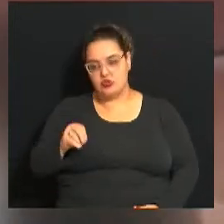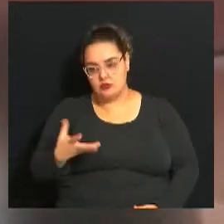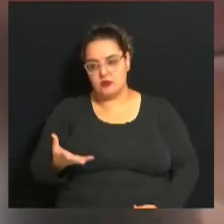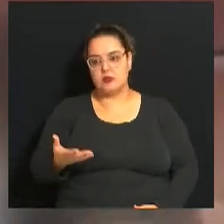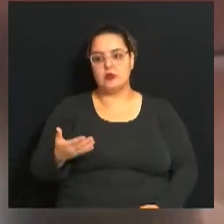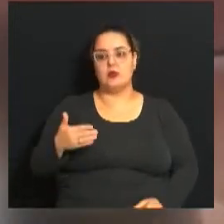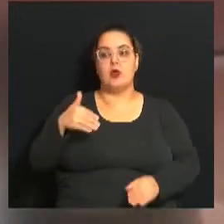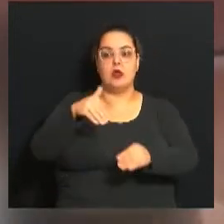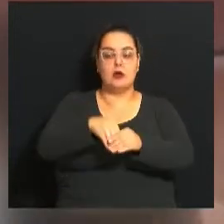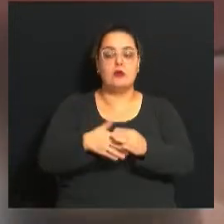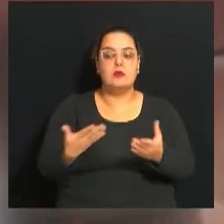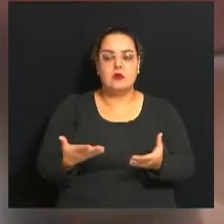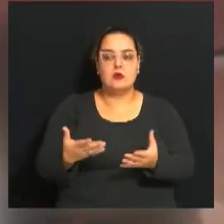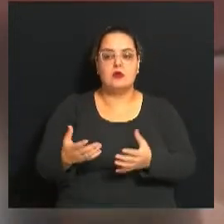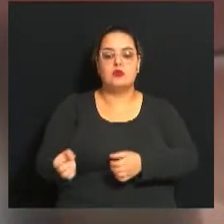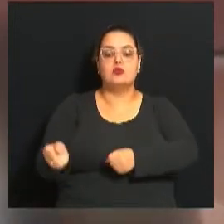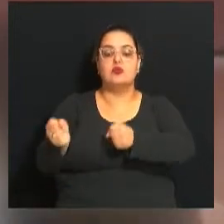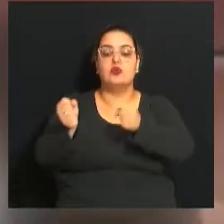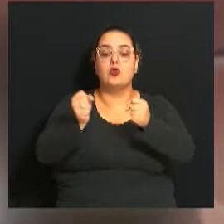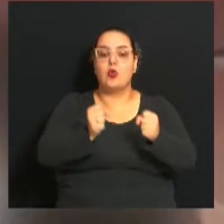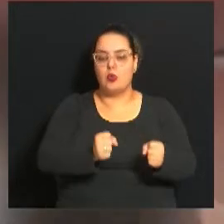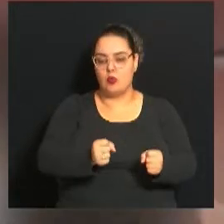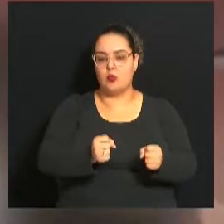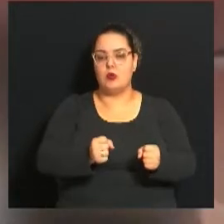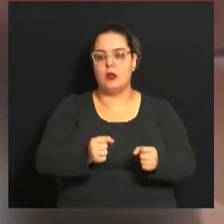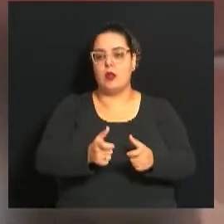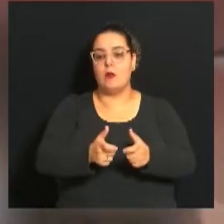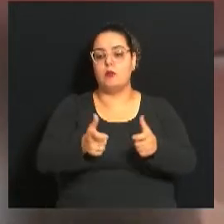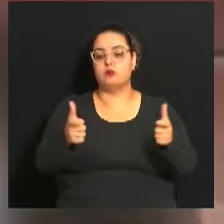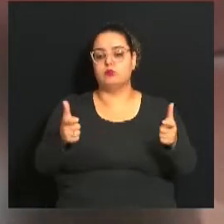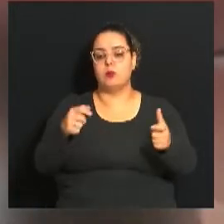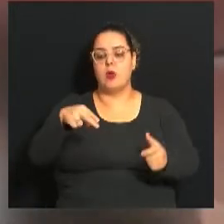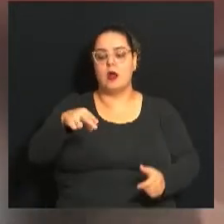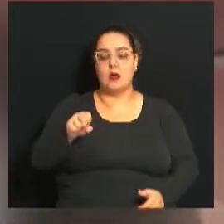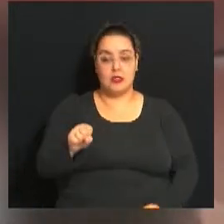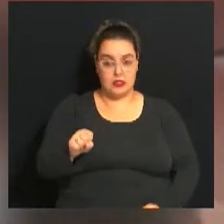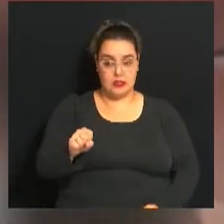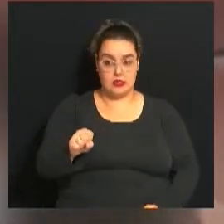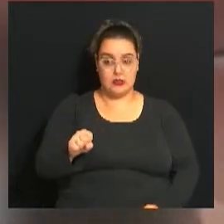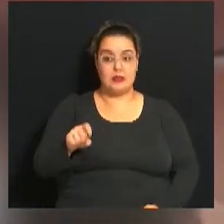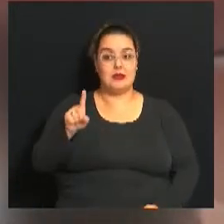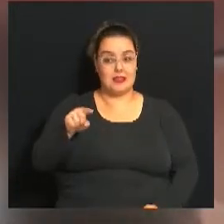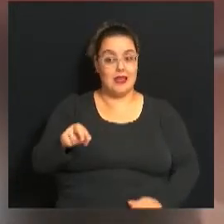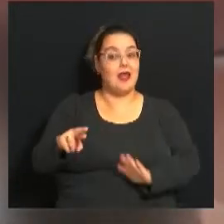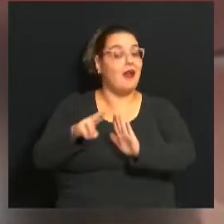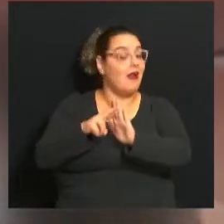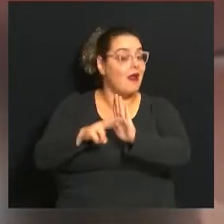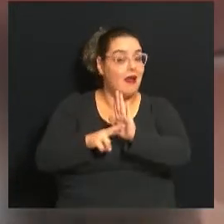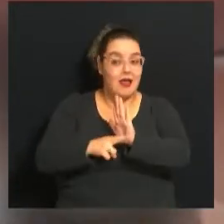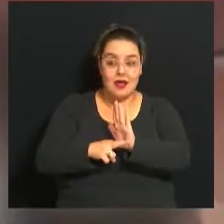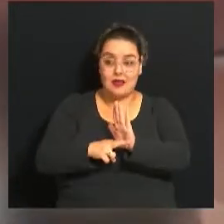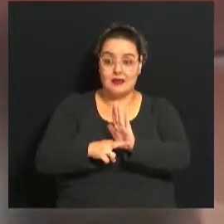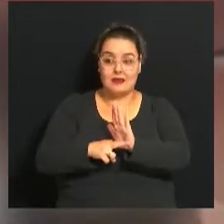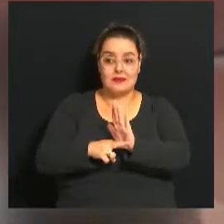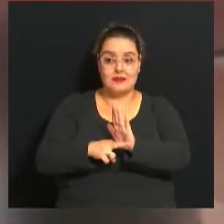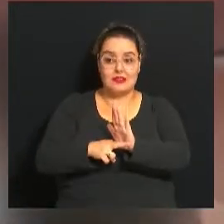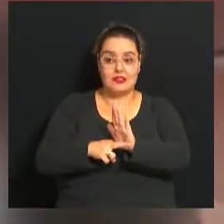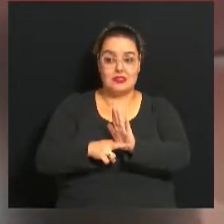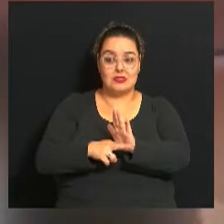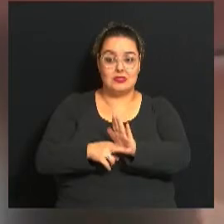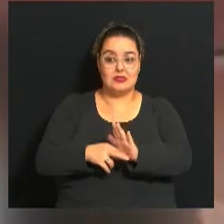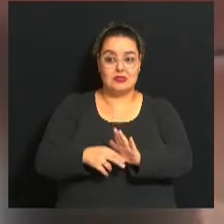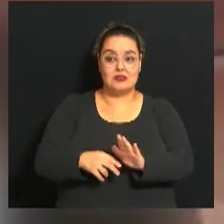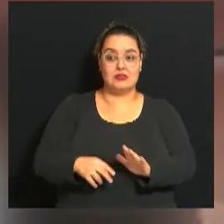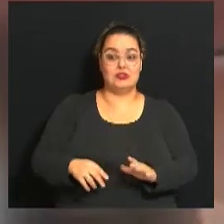trouxe um poder bastante grande para a ANS, que é um órgão regulatório de praticamente legislar